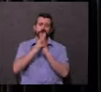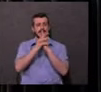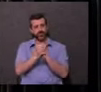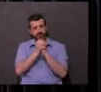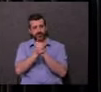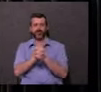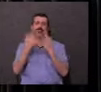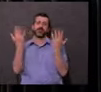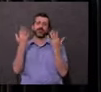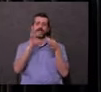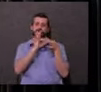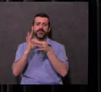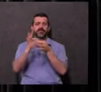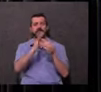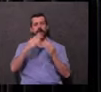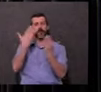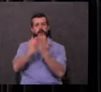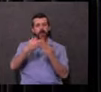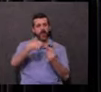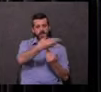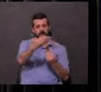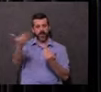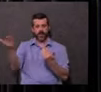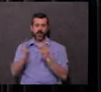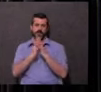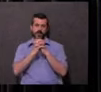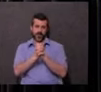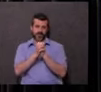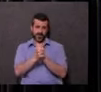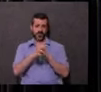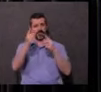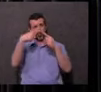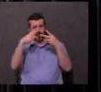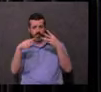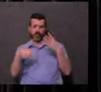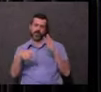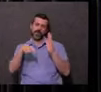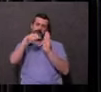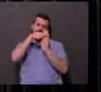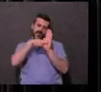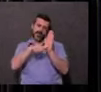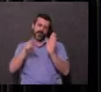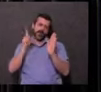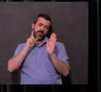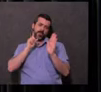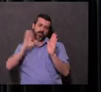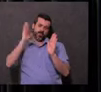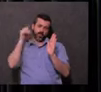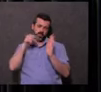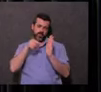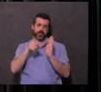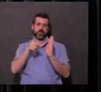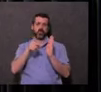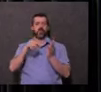comunhão fraterna, à fração do pão e às orações, são os sinais sacramentais e existenciais